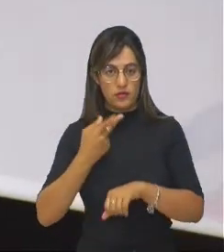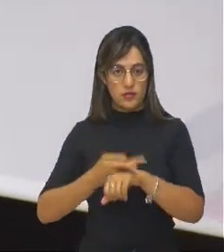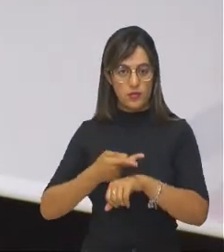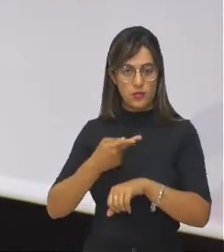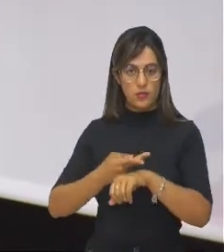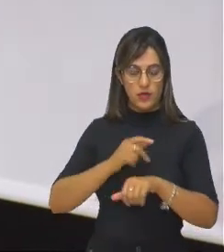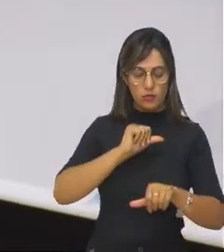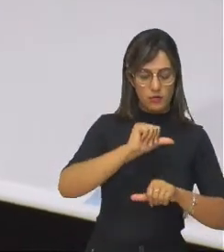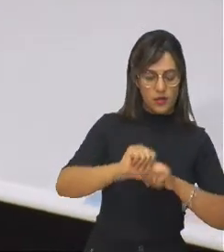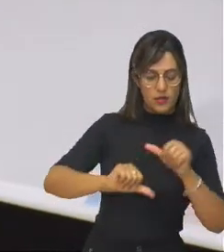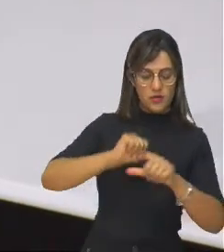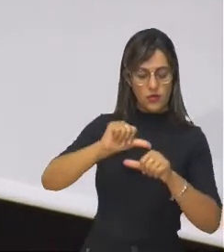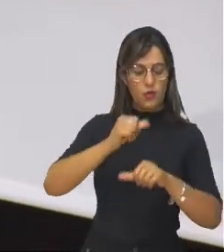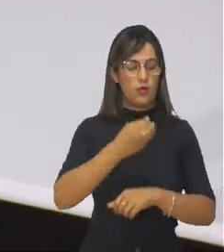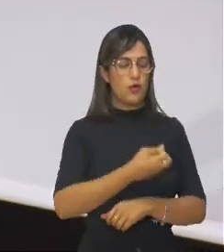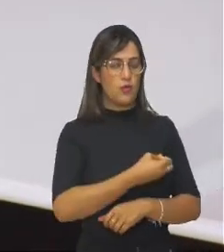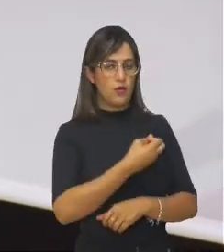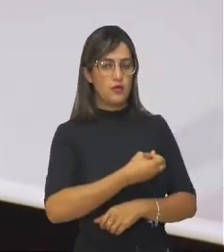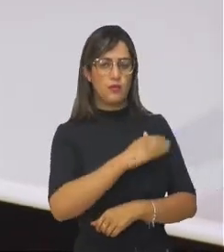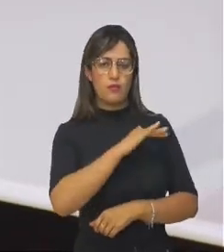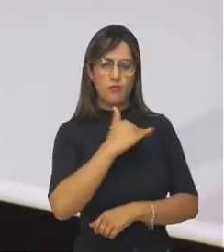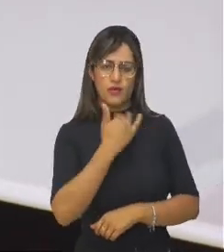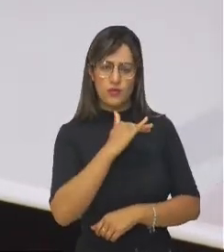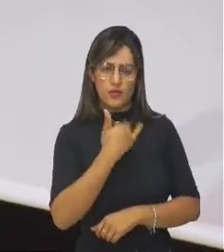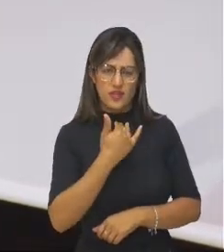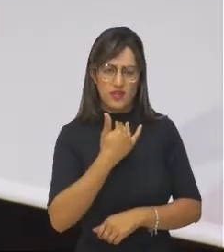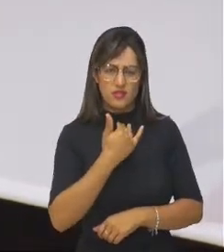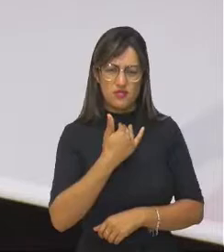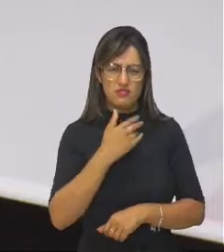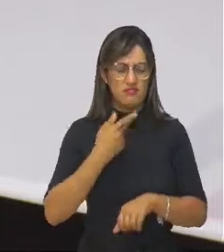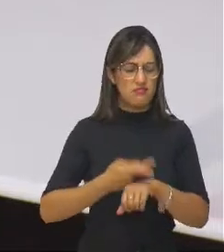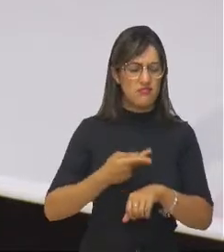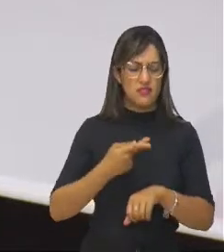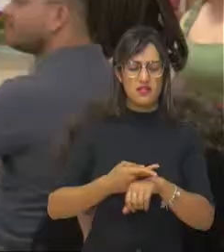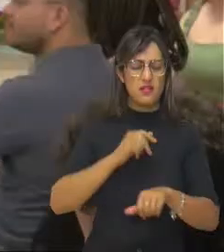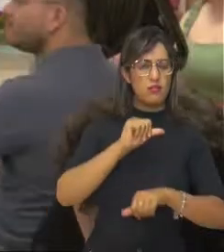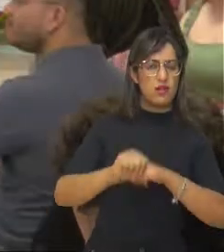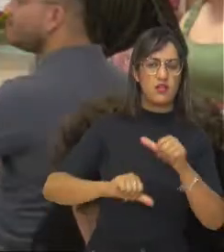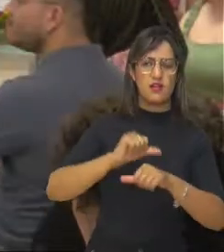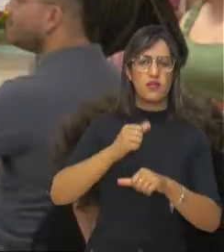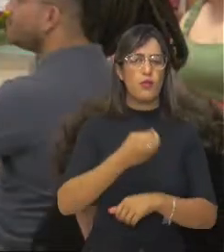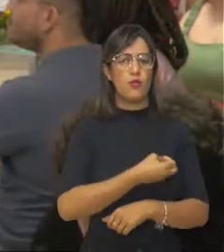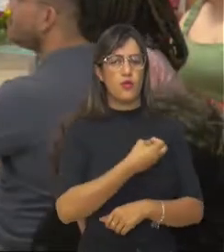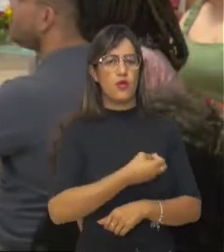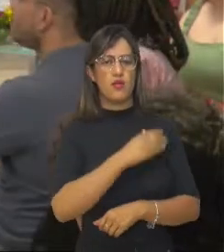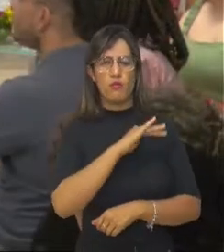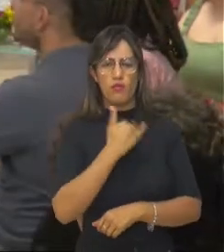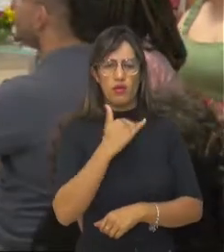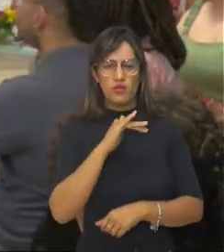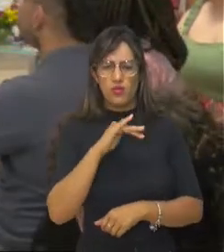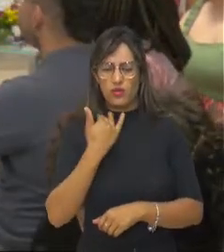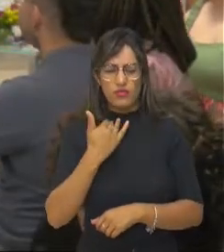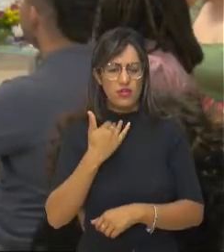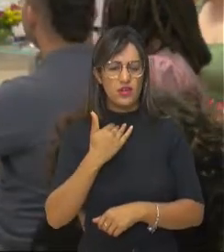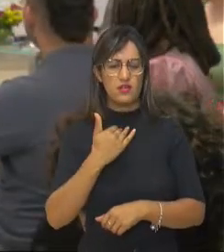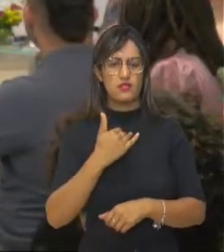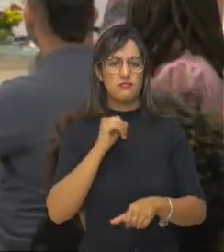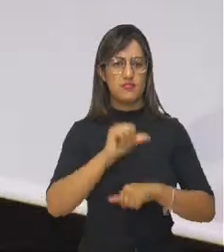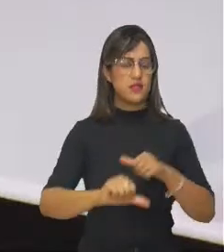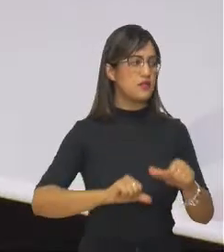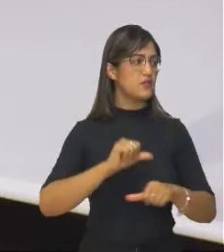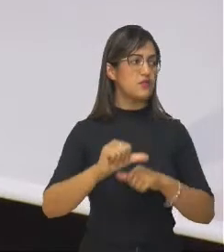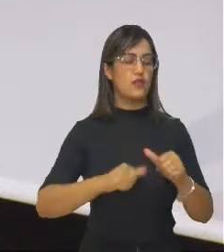torno vivo. Morto, morrido, desfeito, feito vidro, me torno vivo. Morto, morrido, desfeito, feito vidro, me